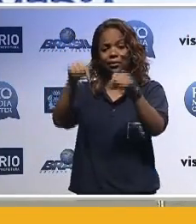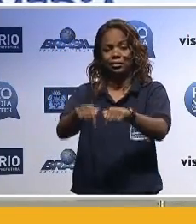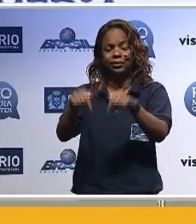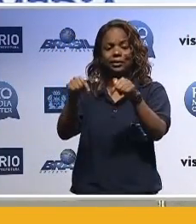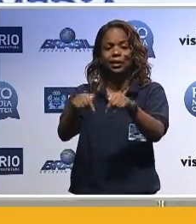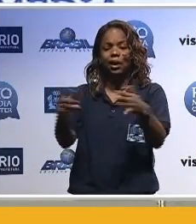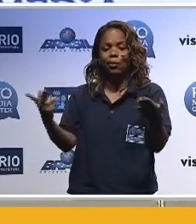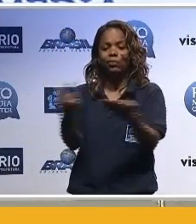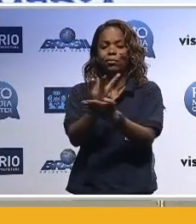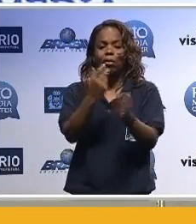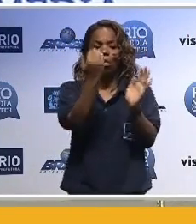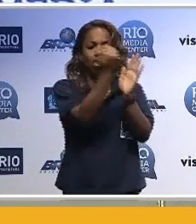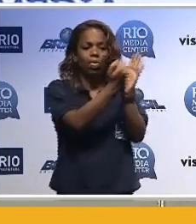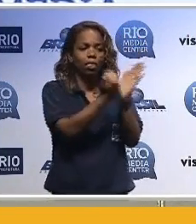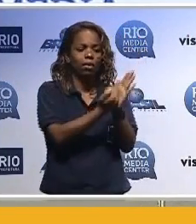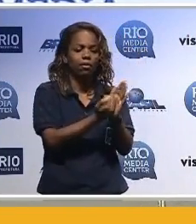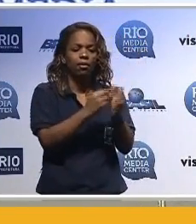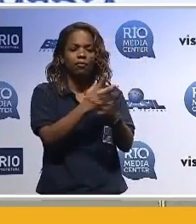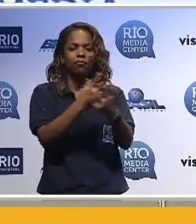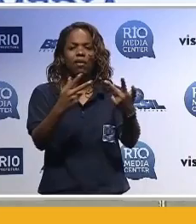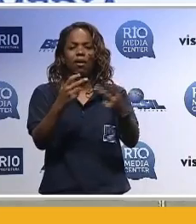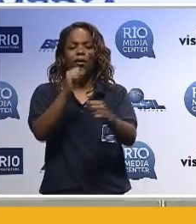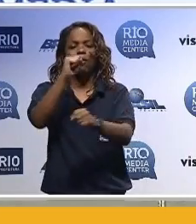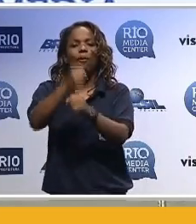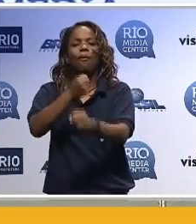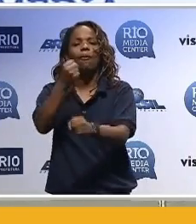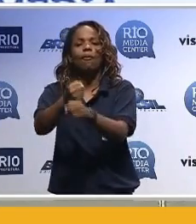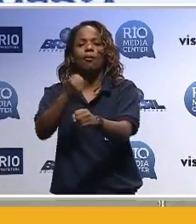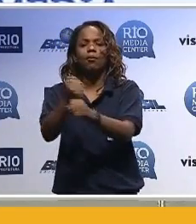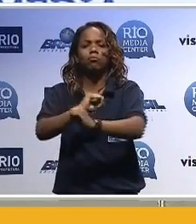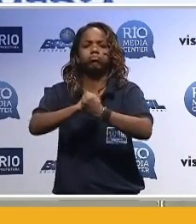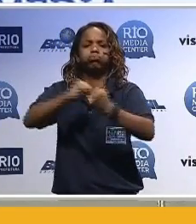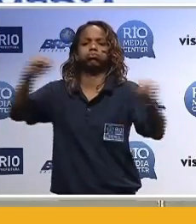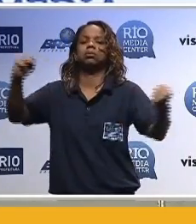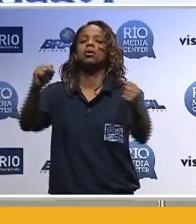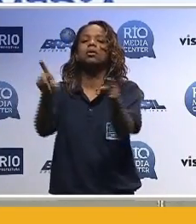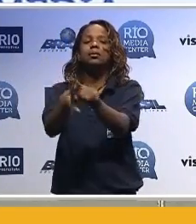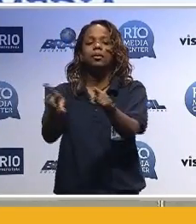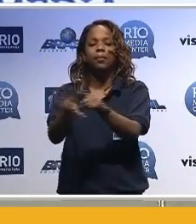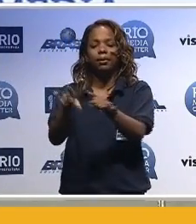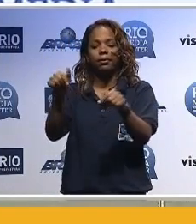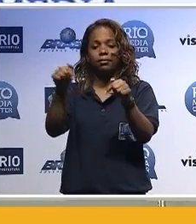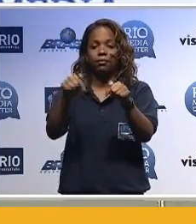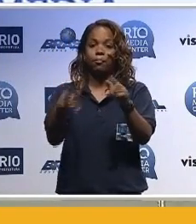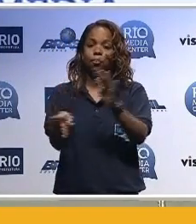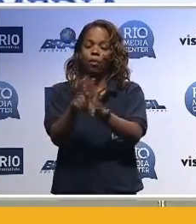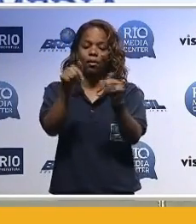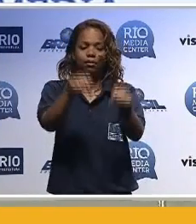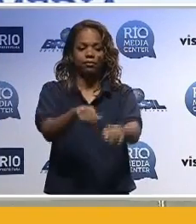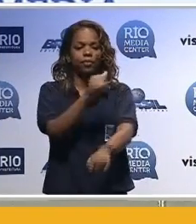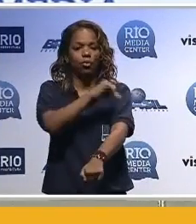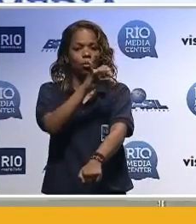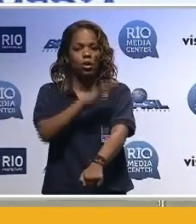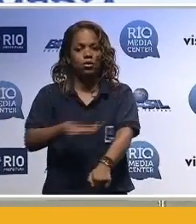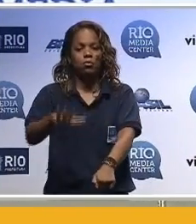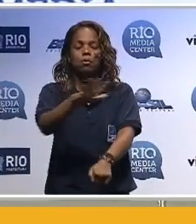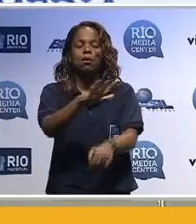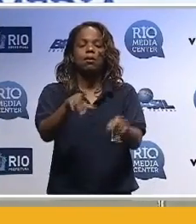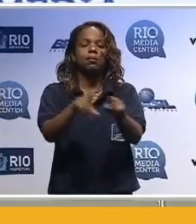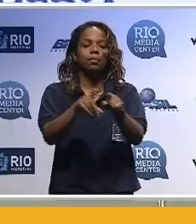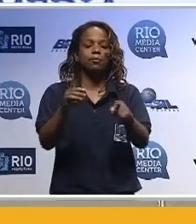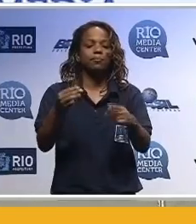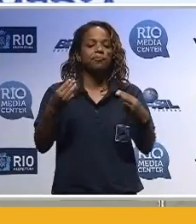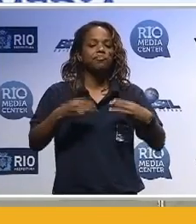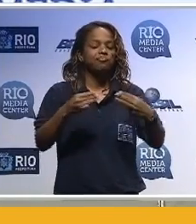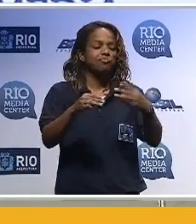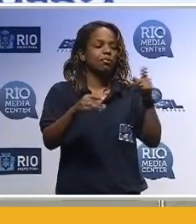provocou um programa de obras de grande magnitude, principalmente aqui no Rio de Janeiro. Como o Vinícius falou e o